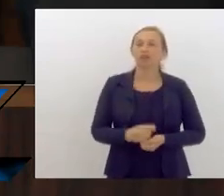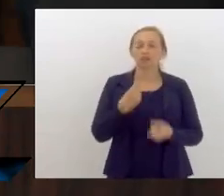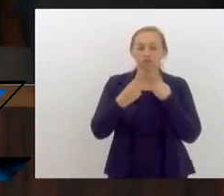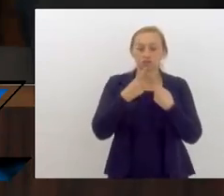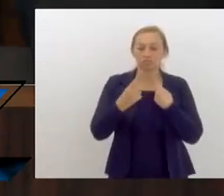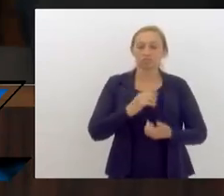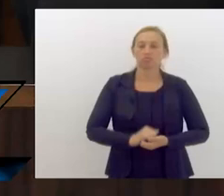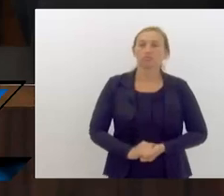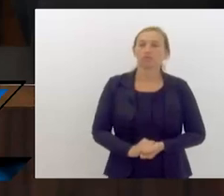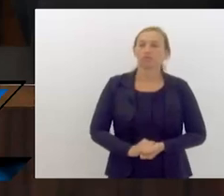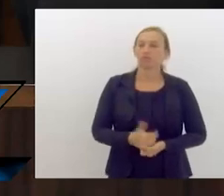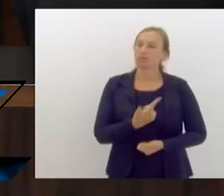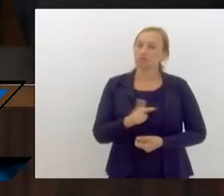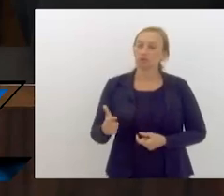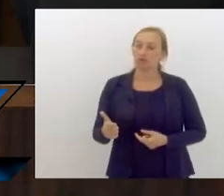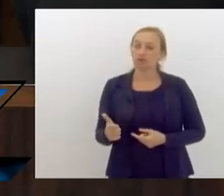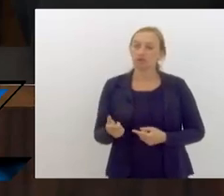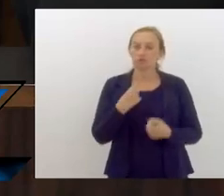discussão